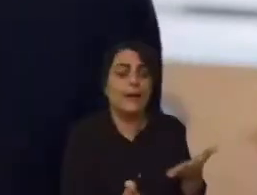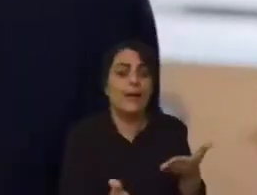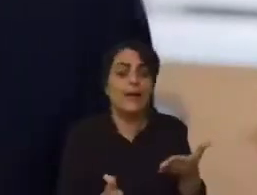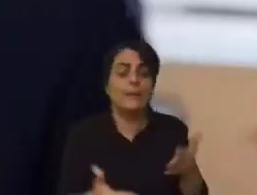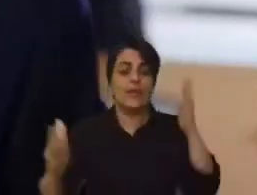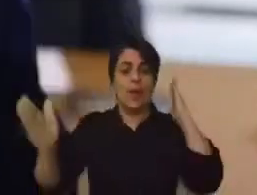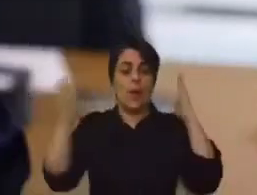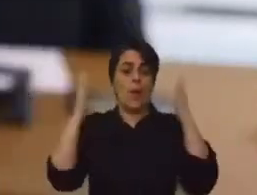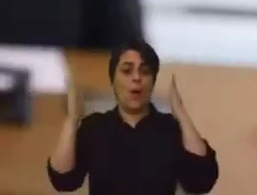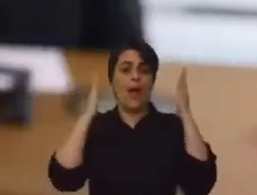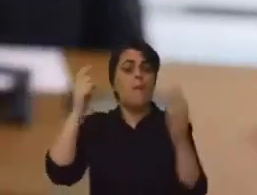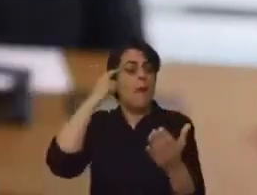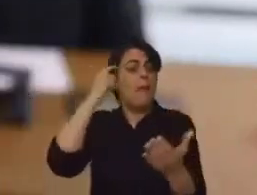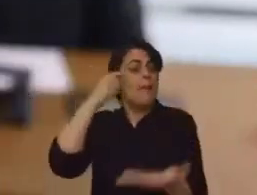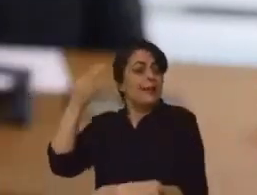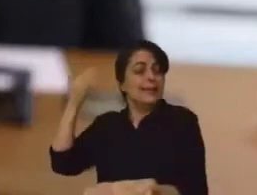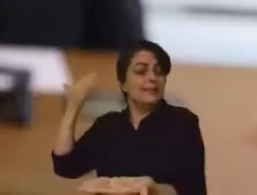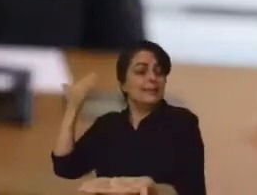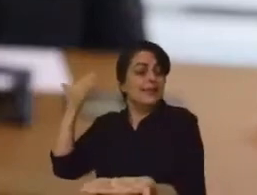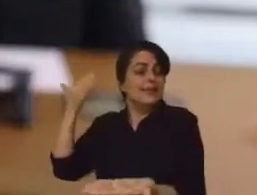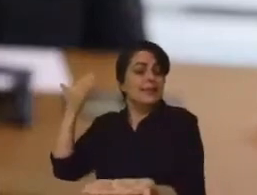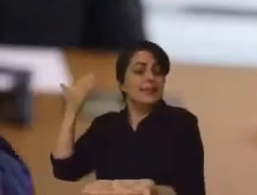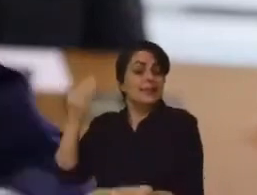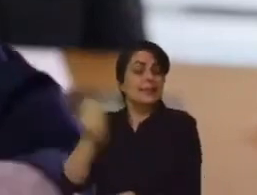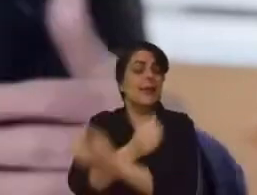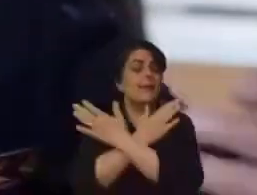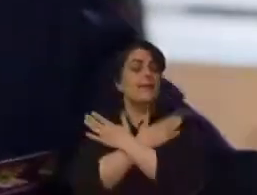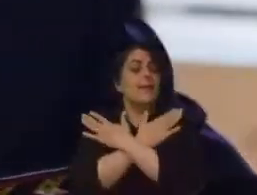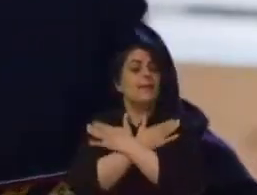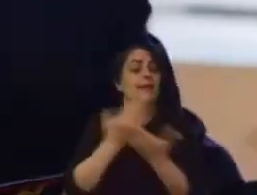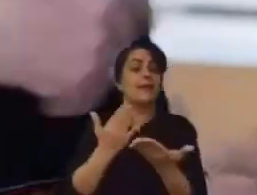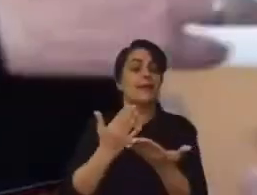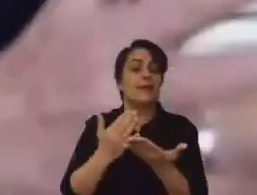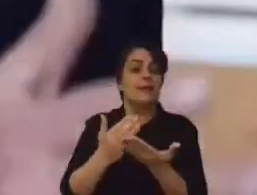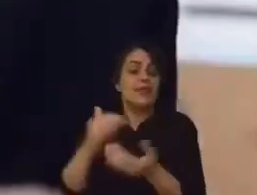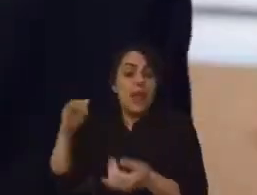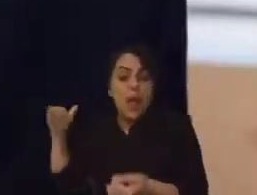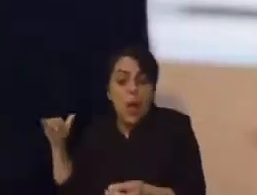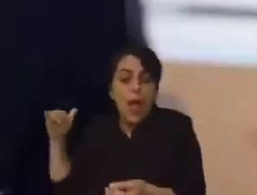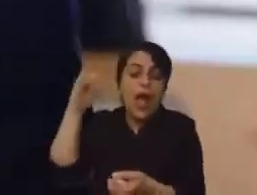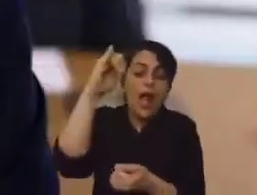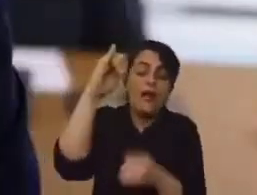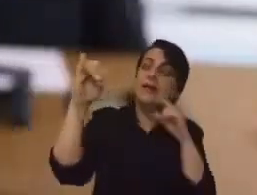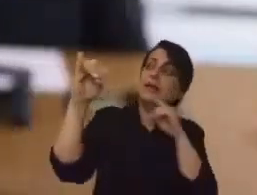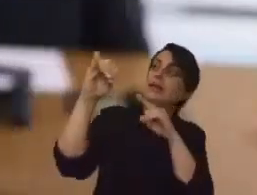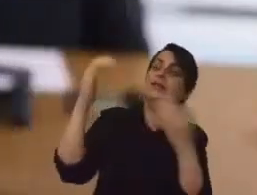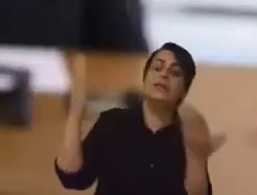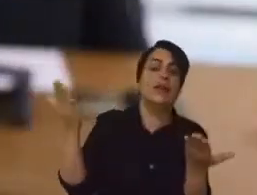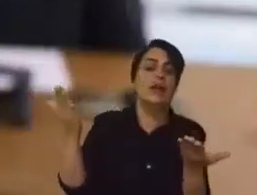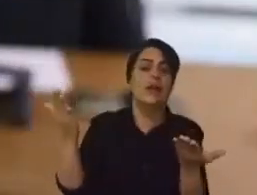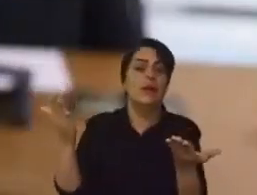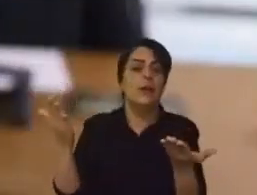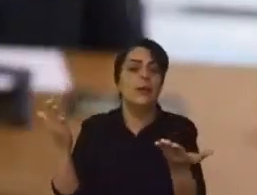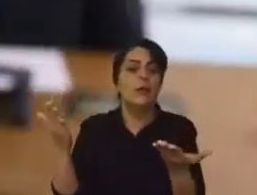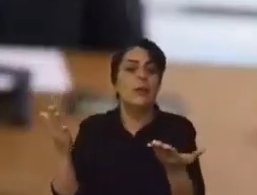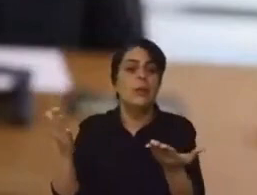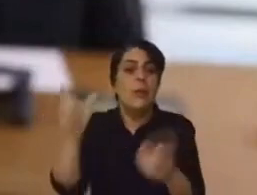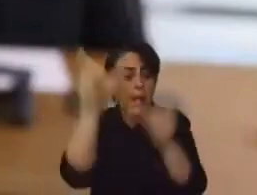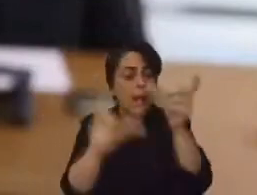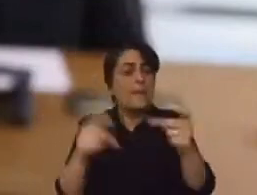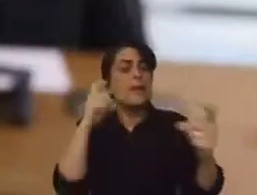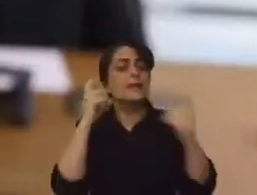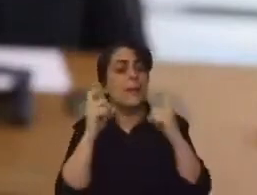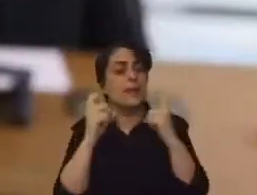emprego para os caminhoneiros. Quando inventa o avião, as pessoas acham que não vai ter mais espaço, eu não sei para quem. Quando, na verdade, sempre a